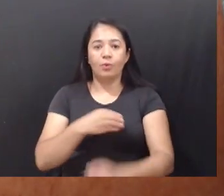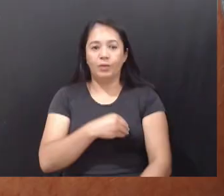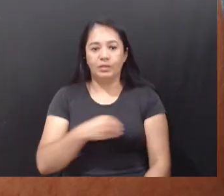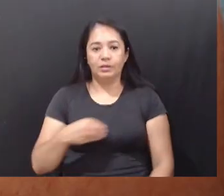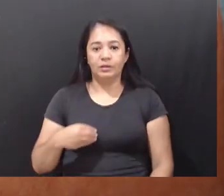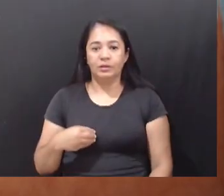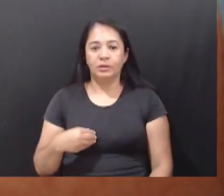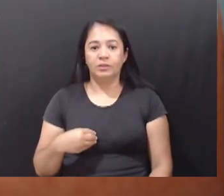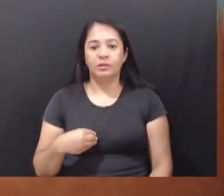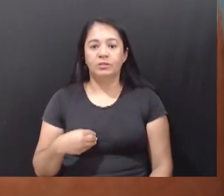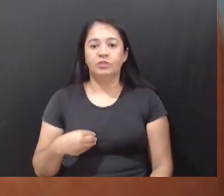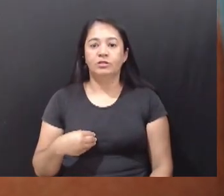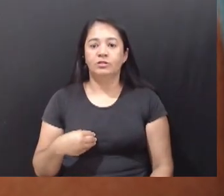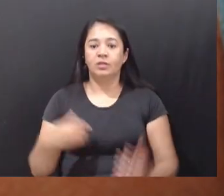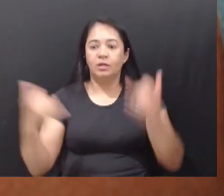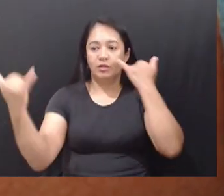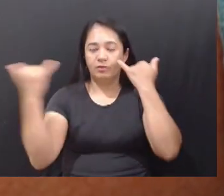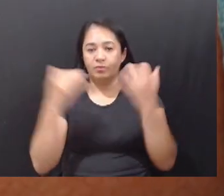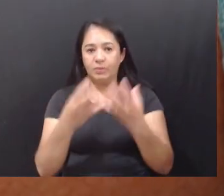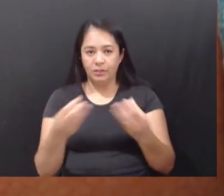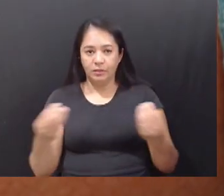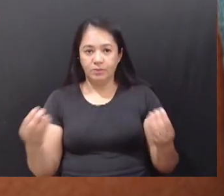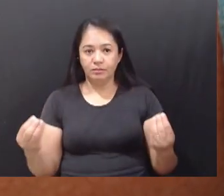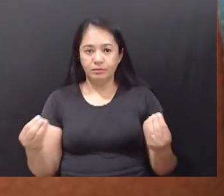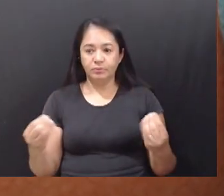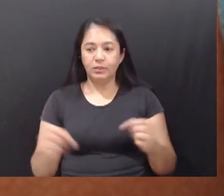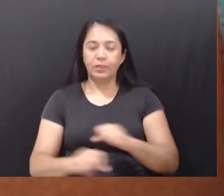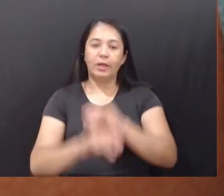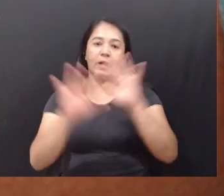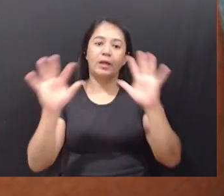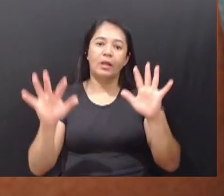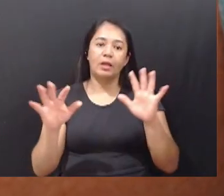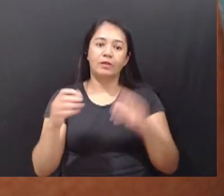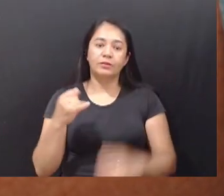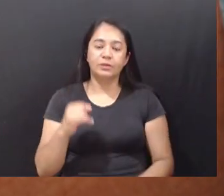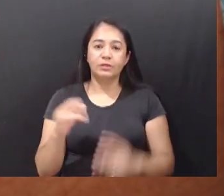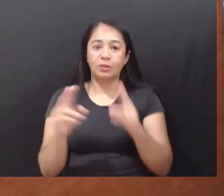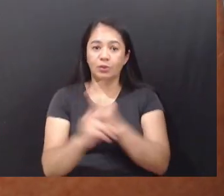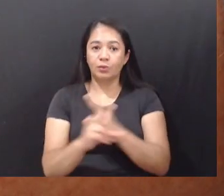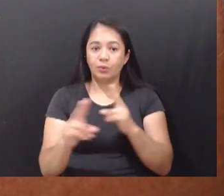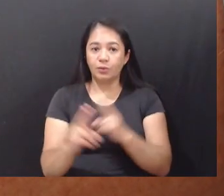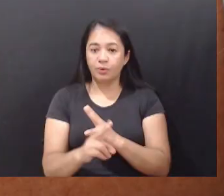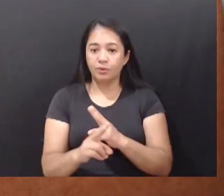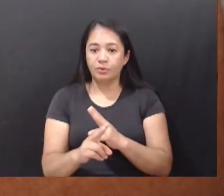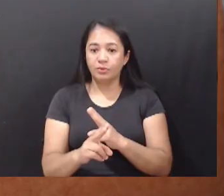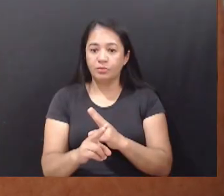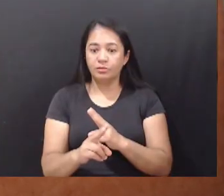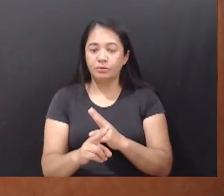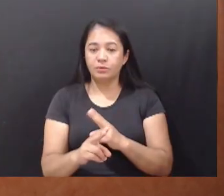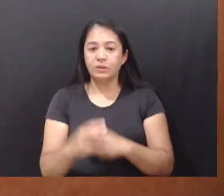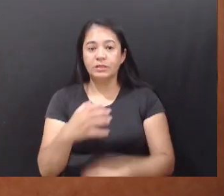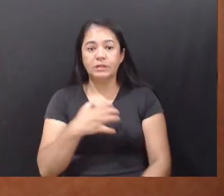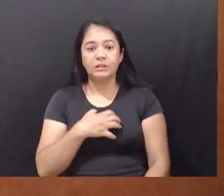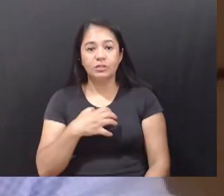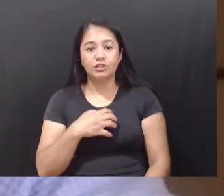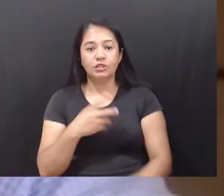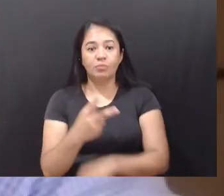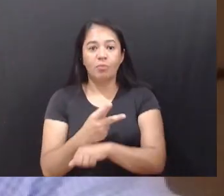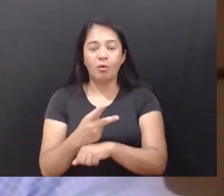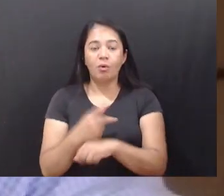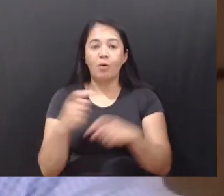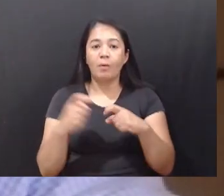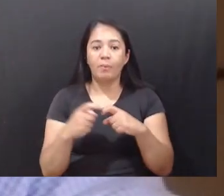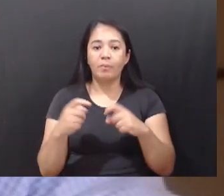de sangue como hemograma traz bastante informações, né? E claro, uma vez tendo a crise, né, tendo algum sintoma, procurar um médico